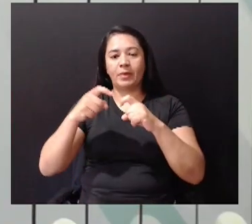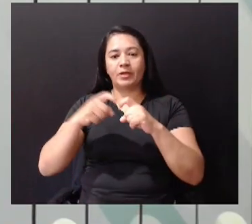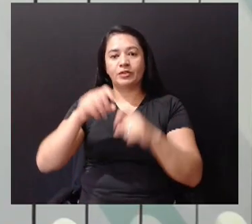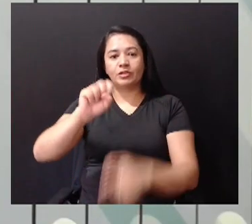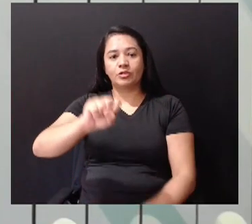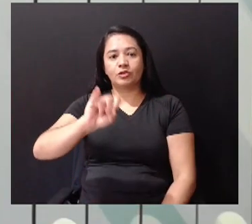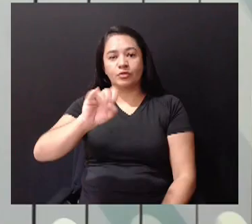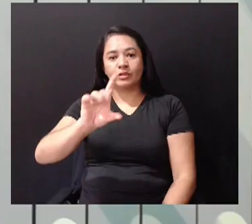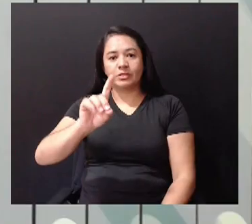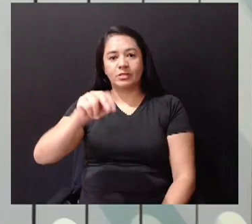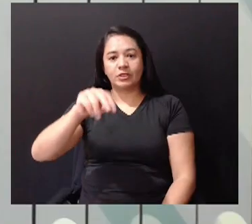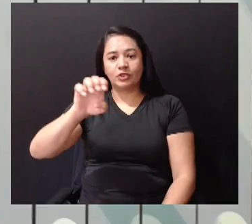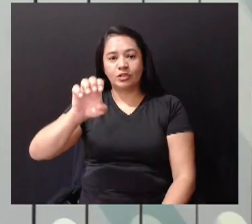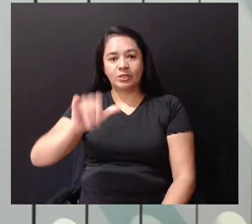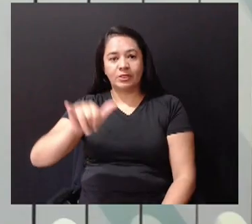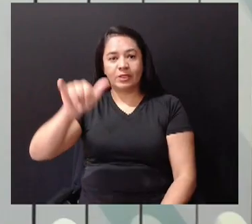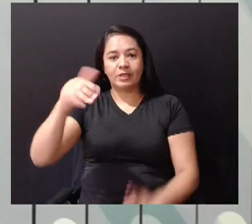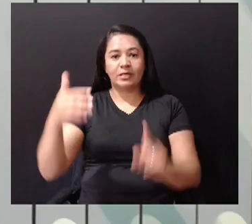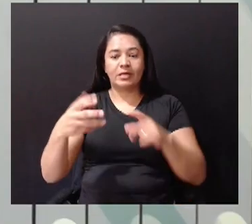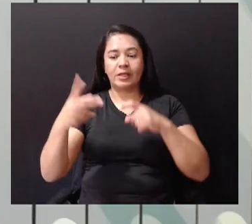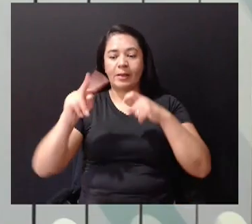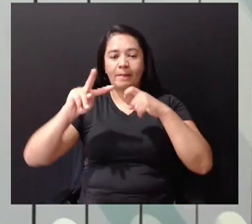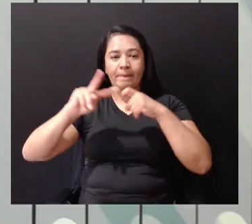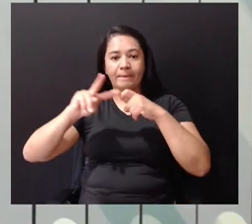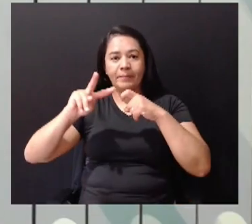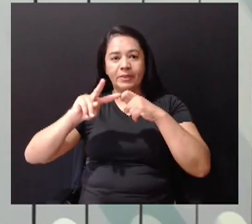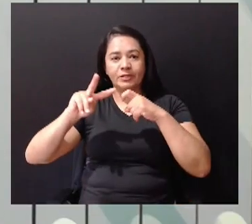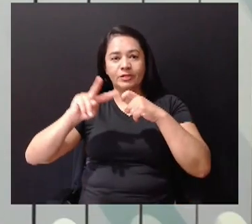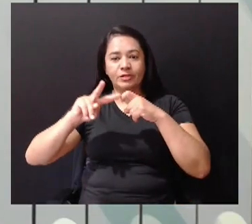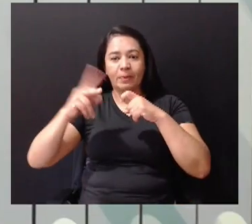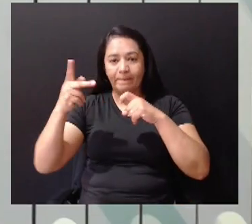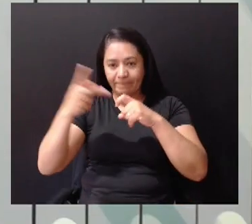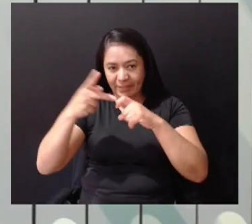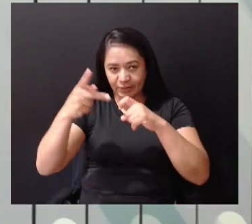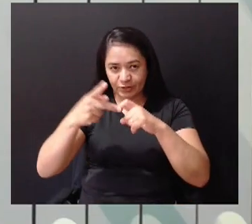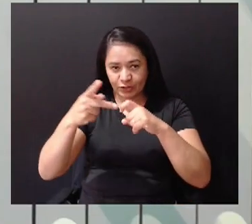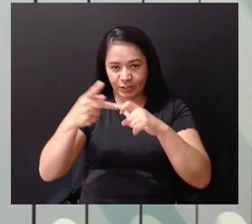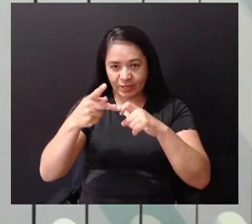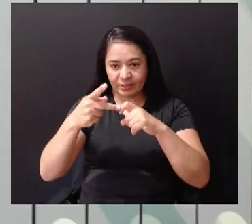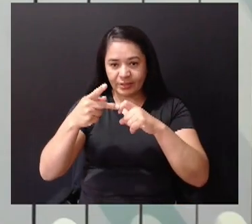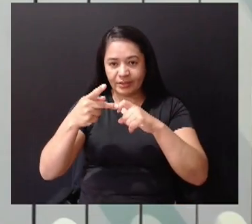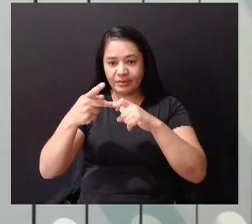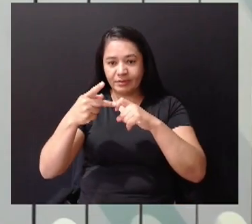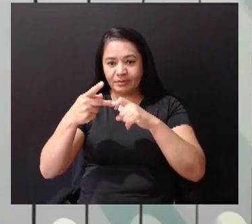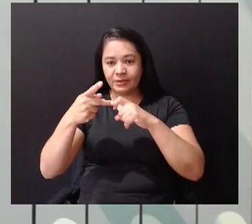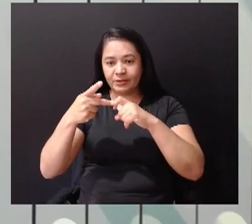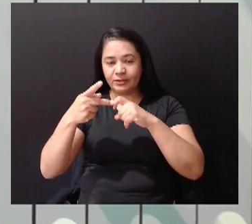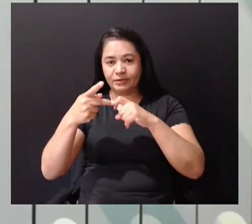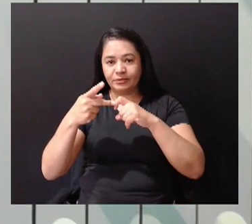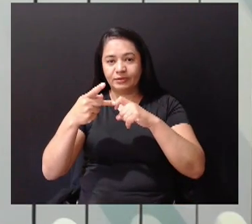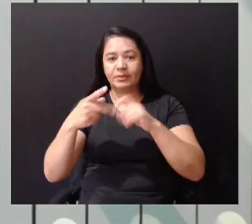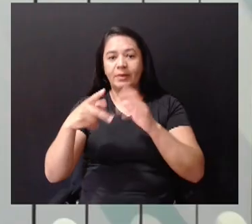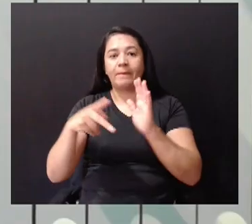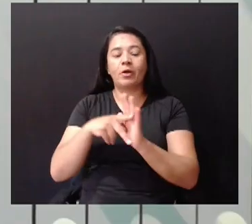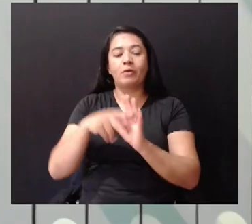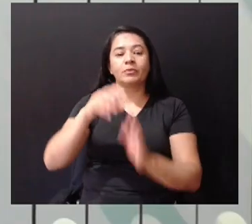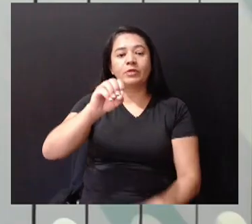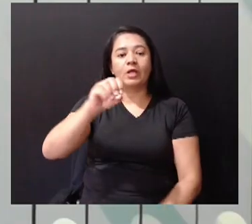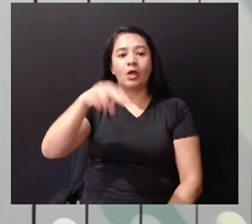e líder nacional da especialidade de oncopediatria da Oncoclínicas.